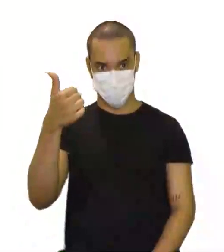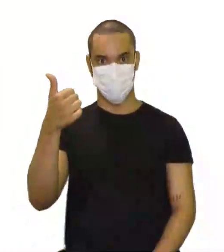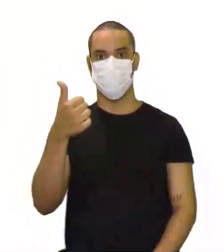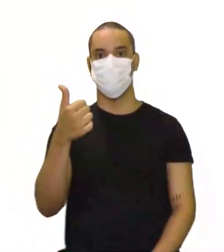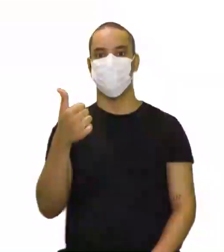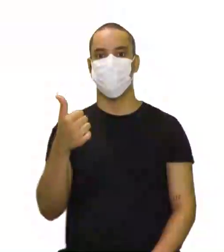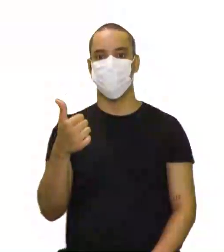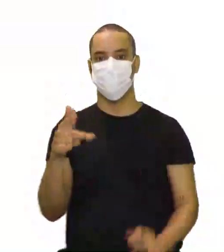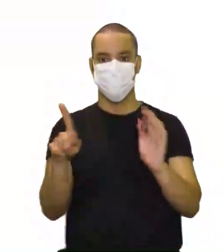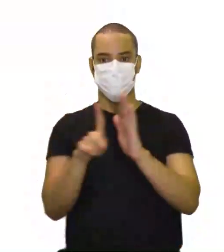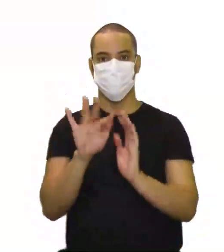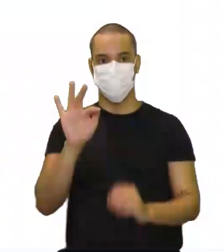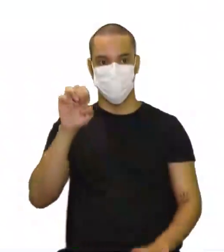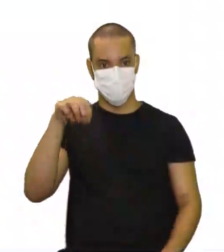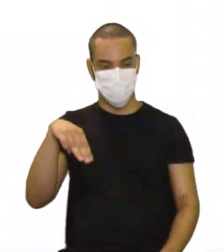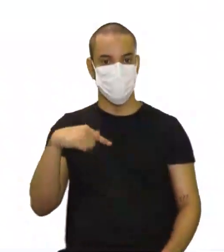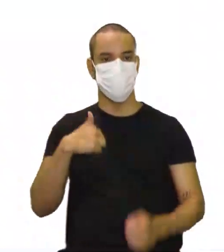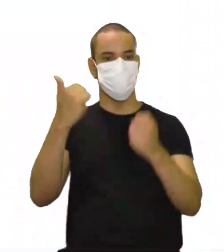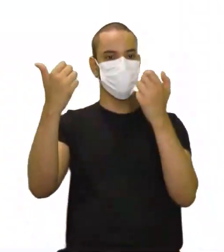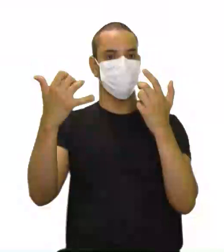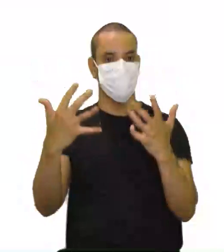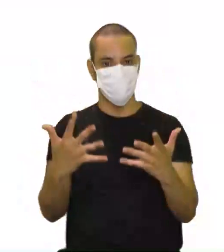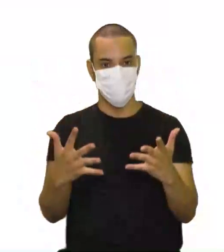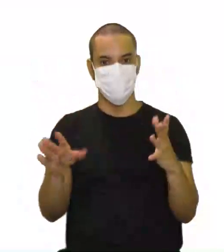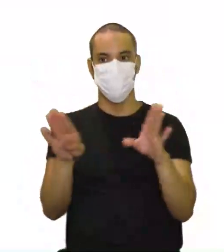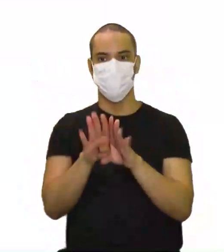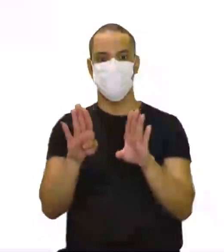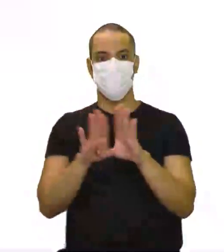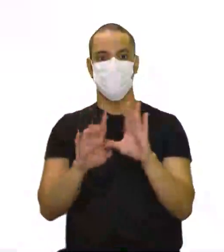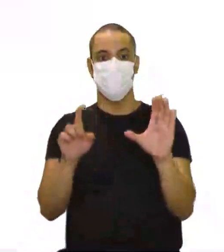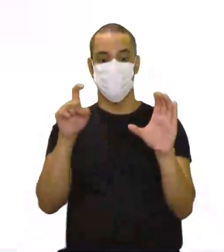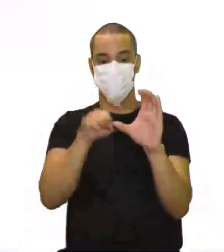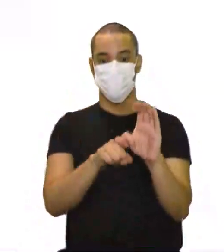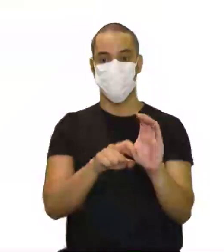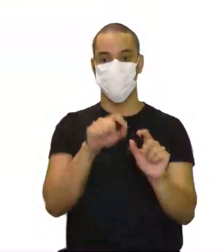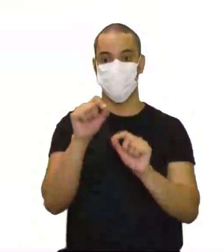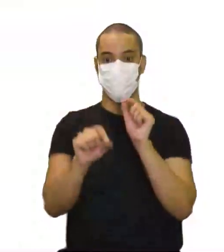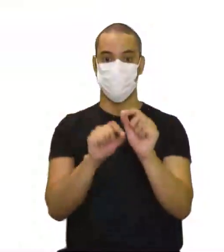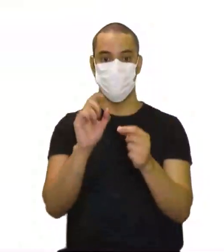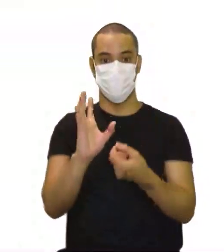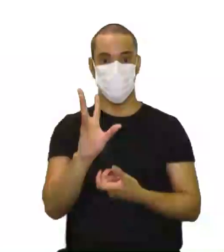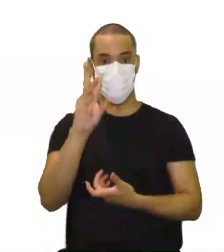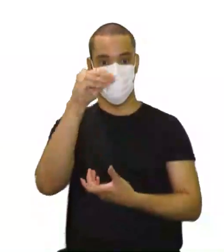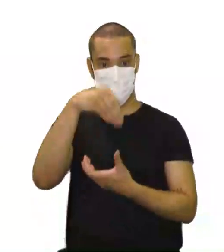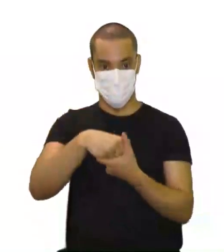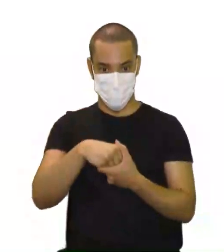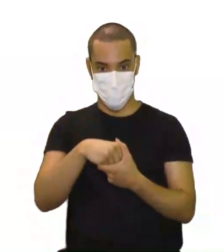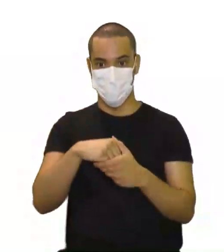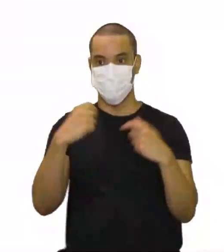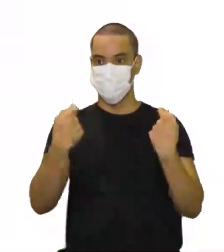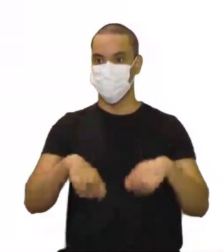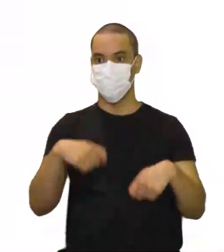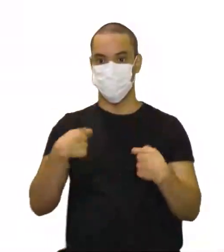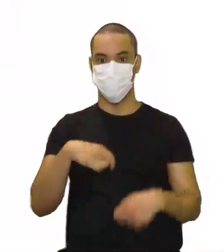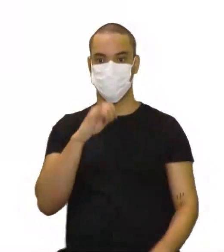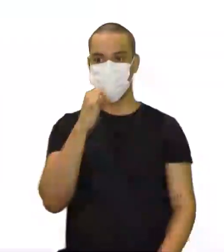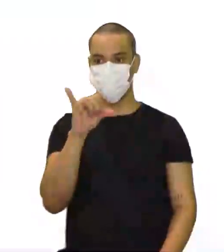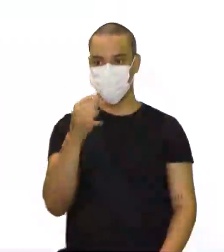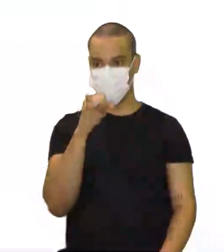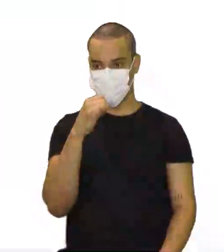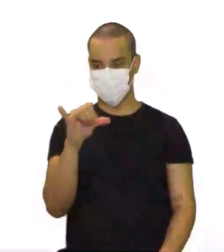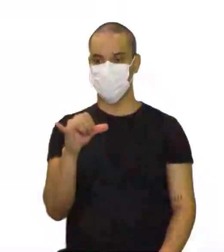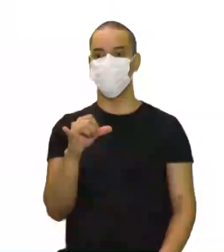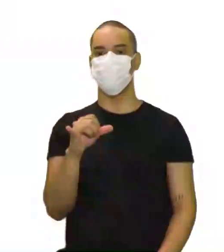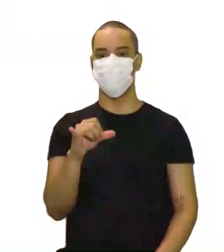dos geradores de corrente alternada e a dependência que nós temos da energia